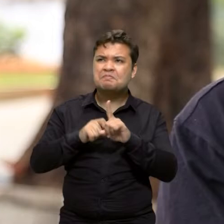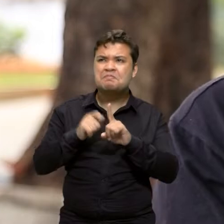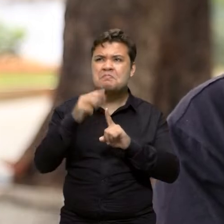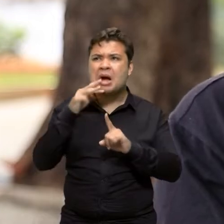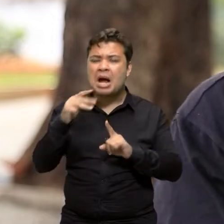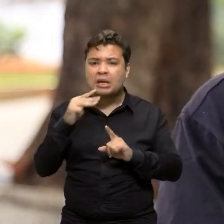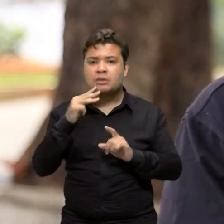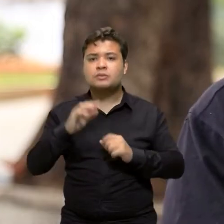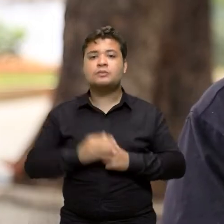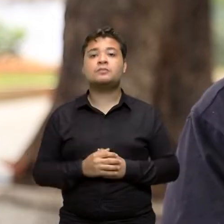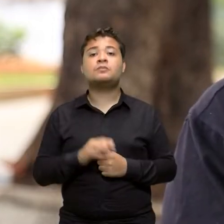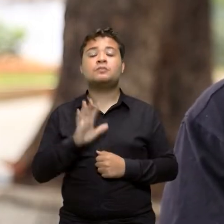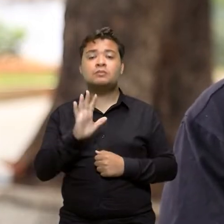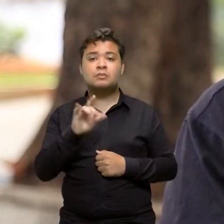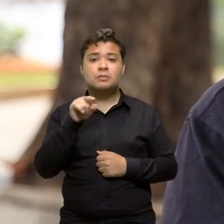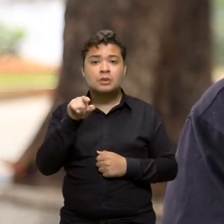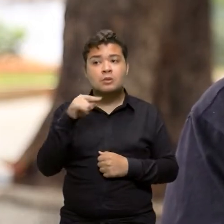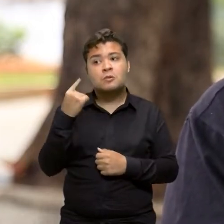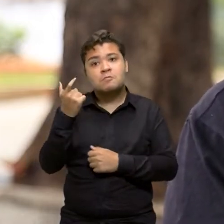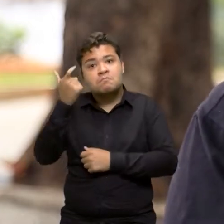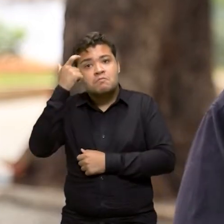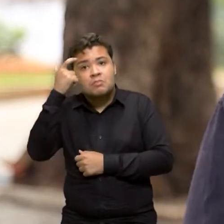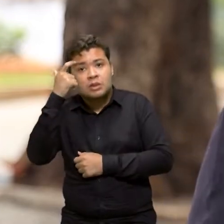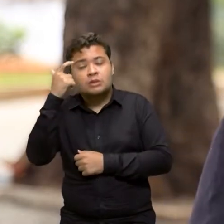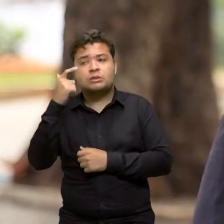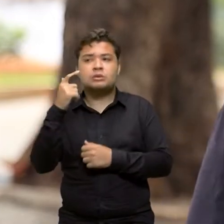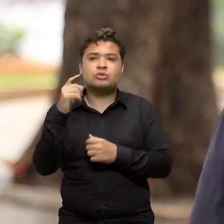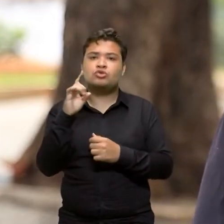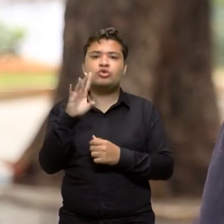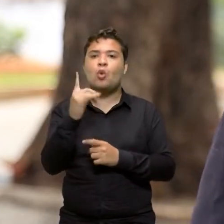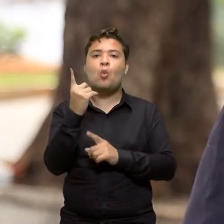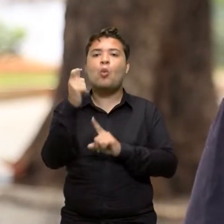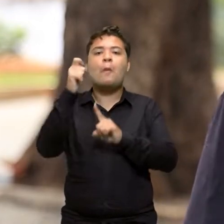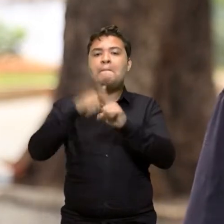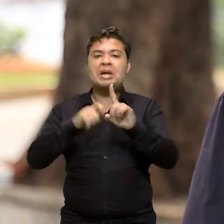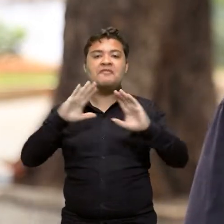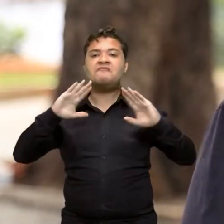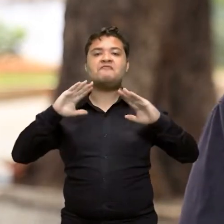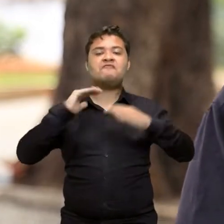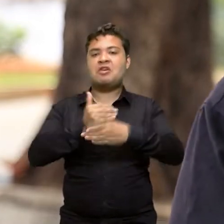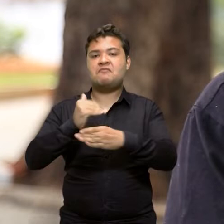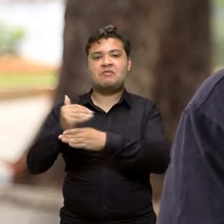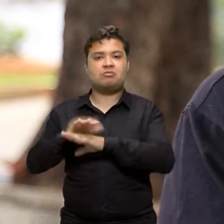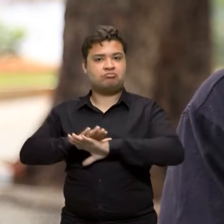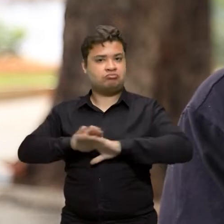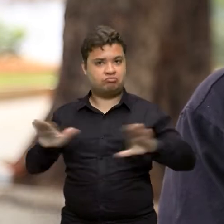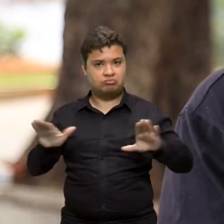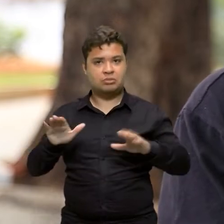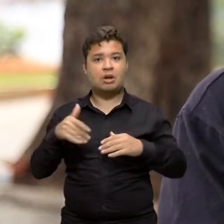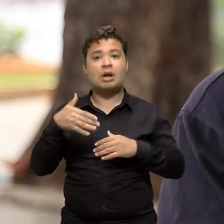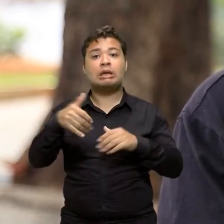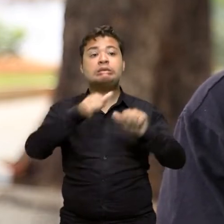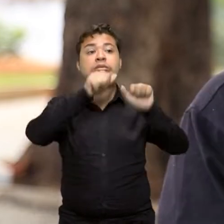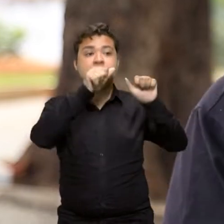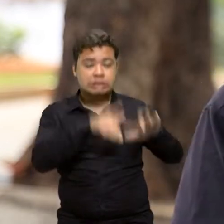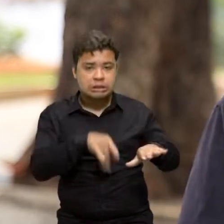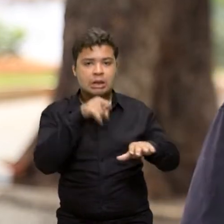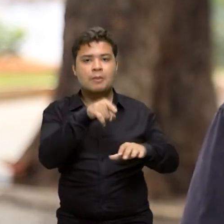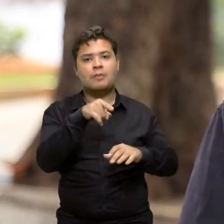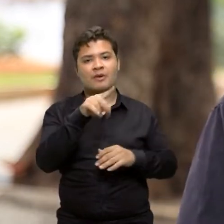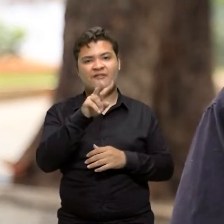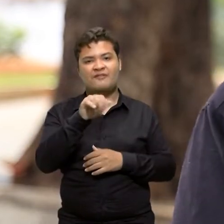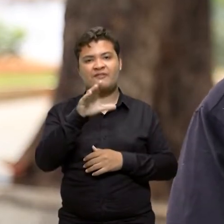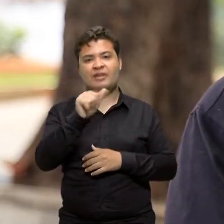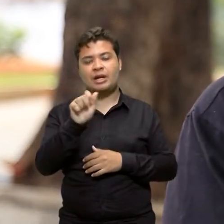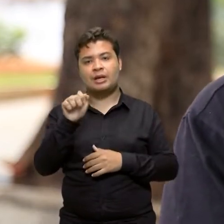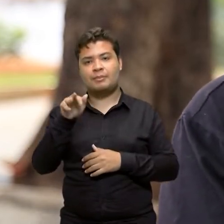gente ainda no começo achava que poderia ter um lockdown, a gente ia ficar um mês e voltaria para fazer o Vaca Amarela em setembro. Só que com o passar do tempo a